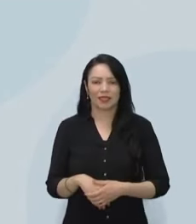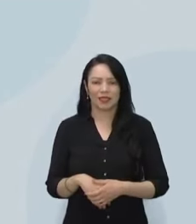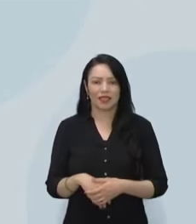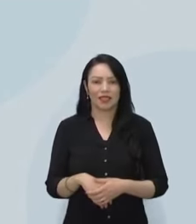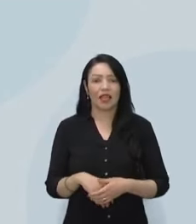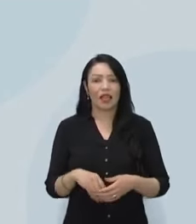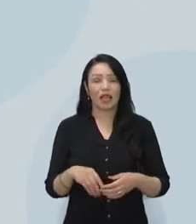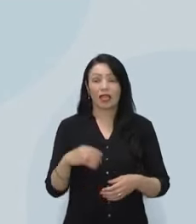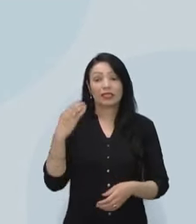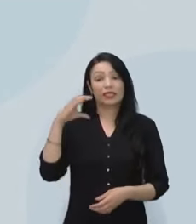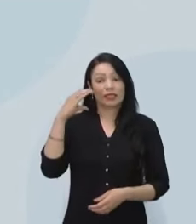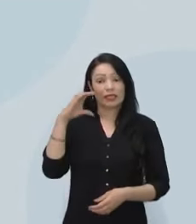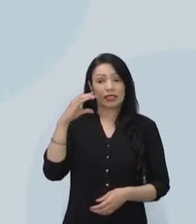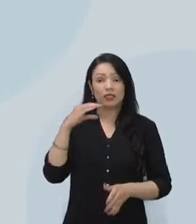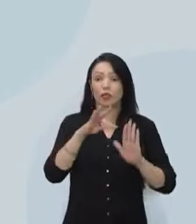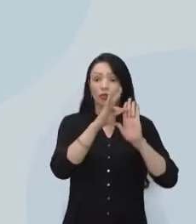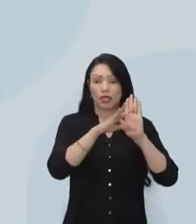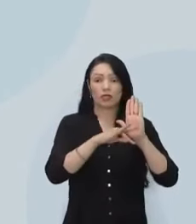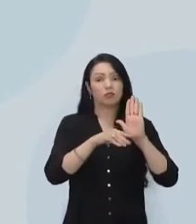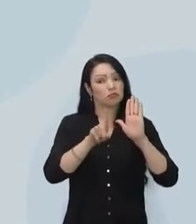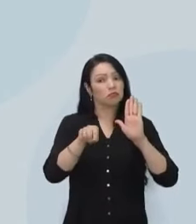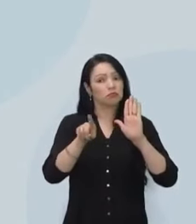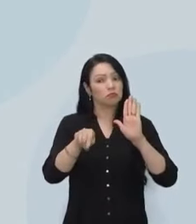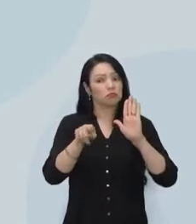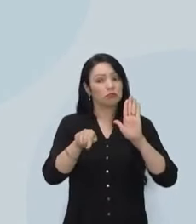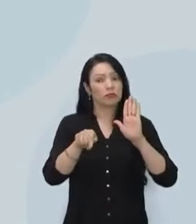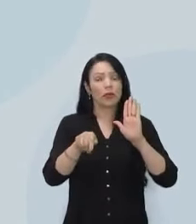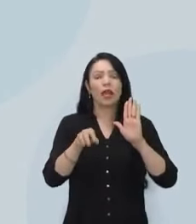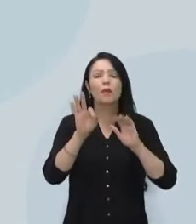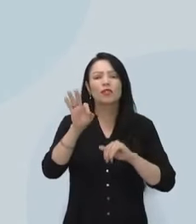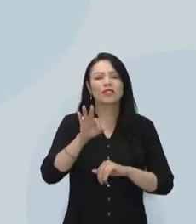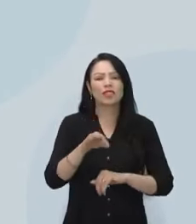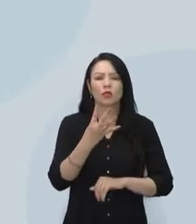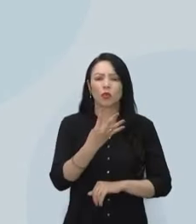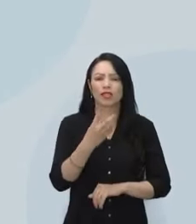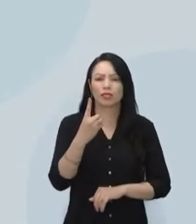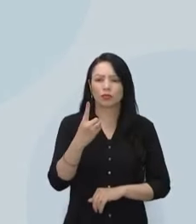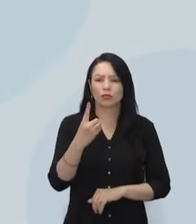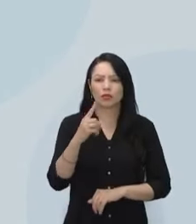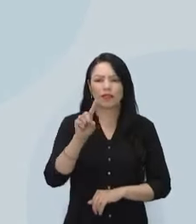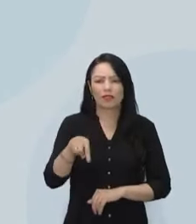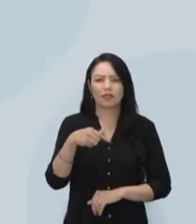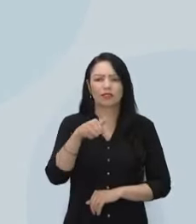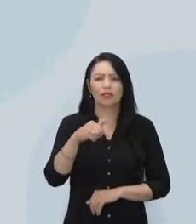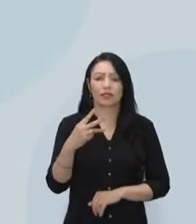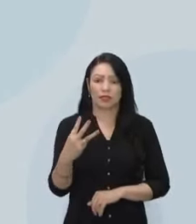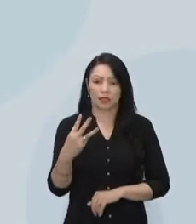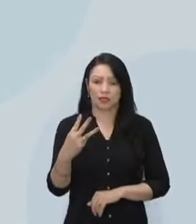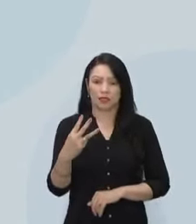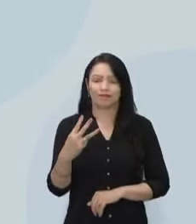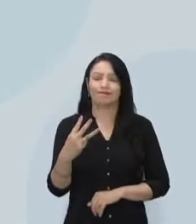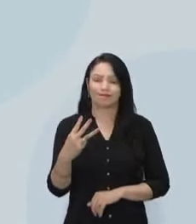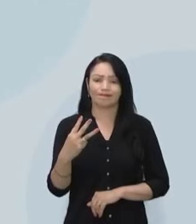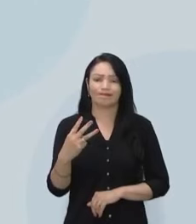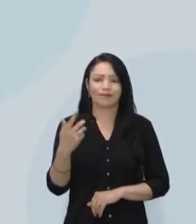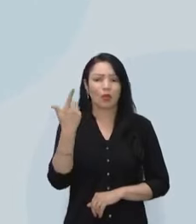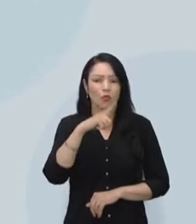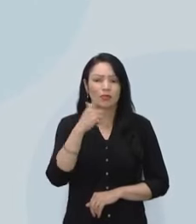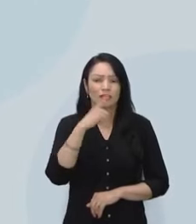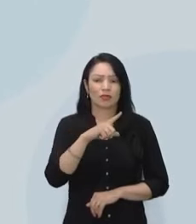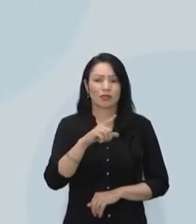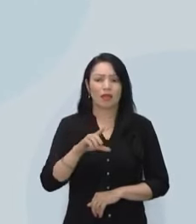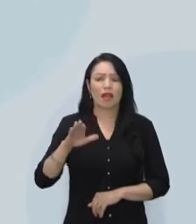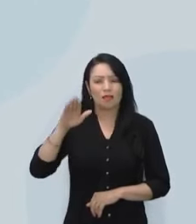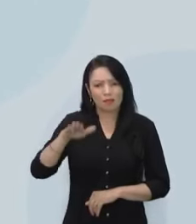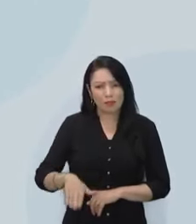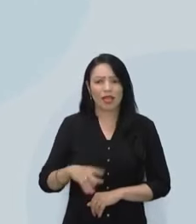de divulgação científica. A porcentagem de acerto para essa questão foi de 41,73%, ficou abaixo dos 50%, é